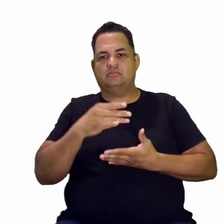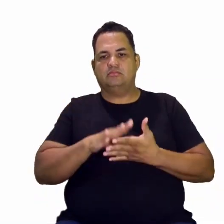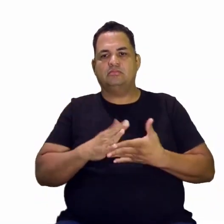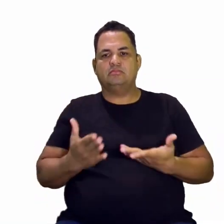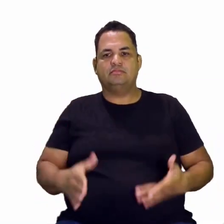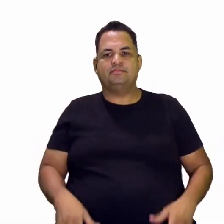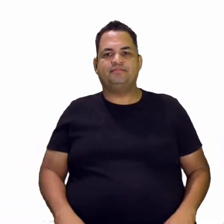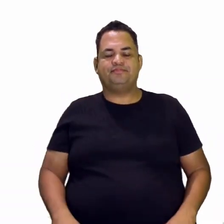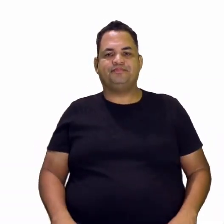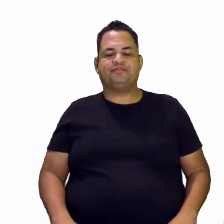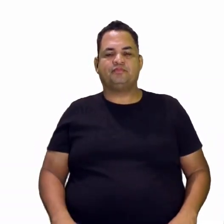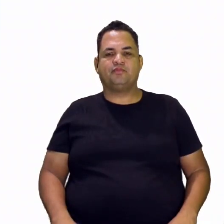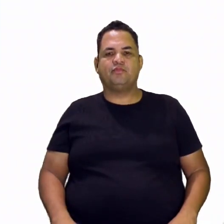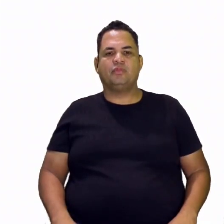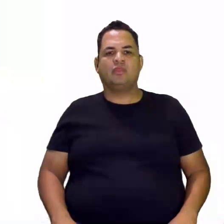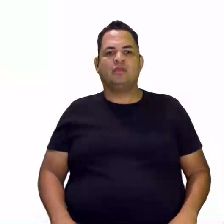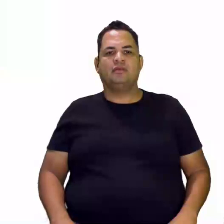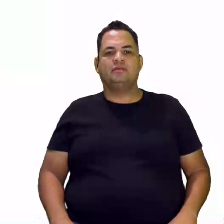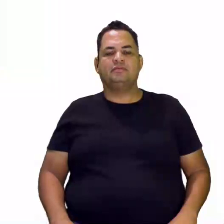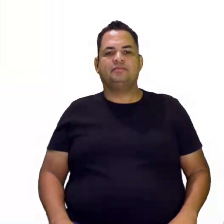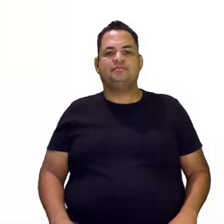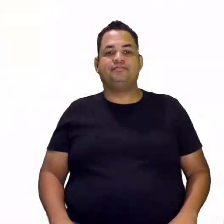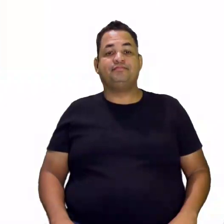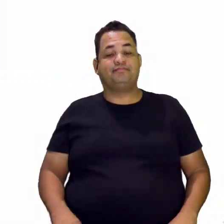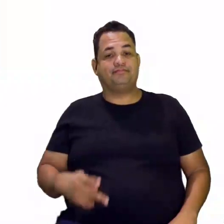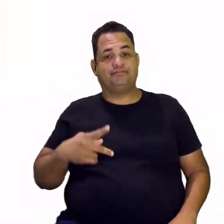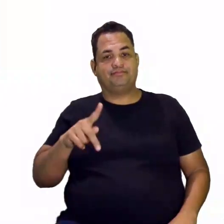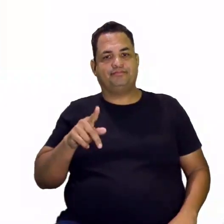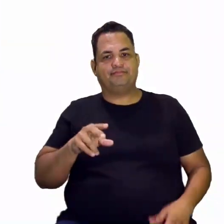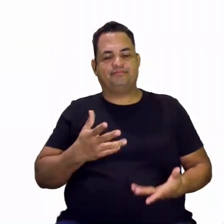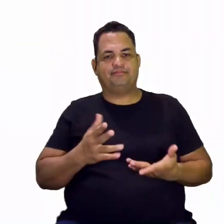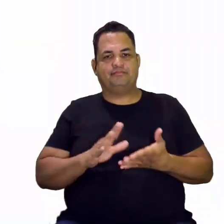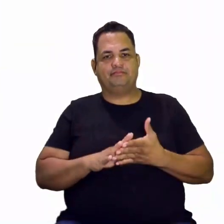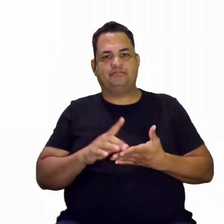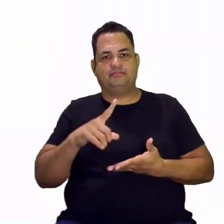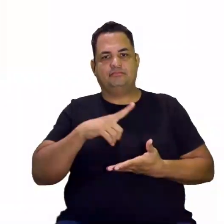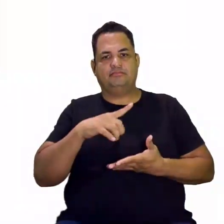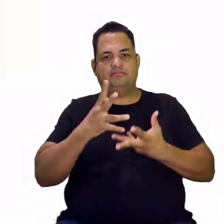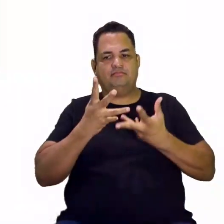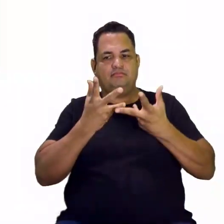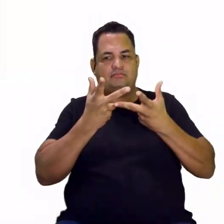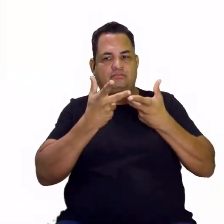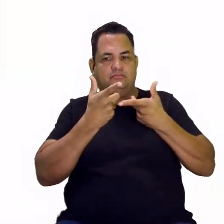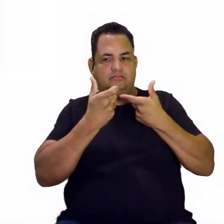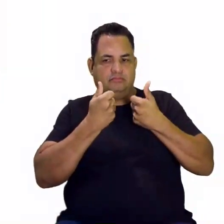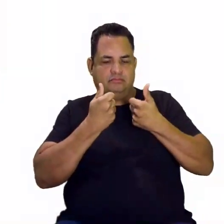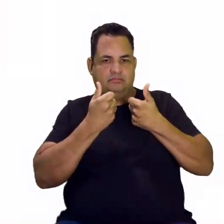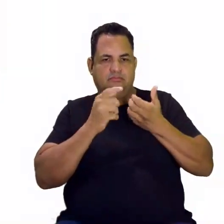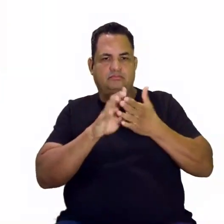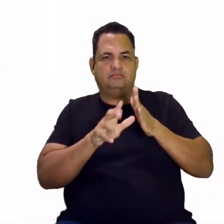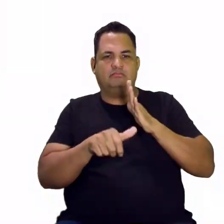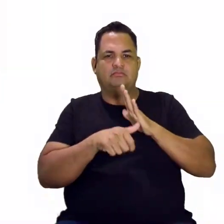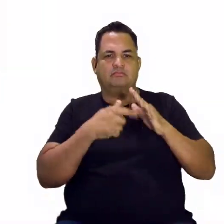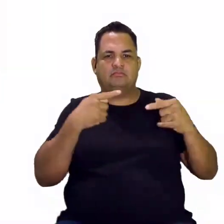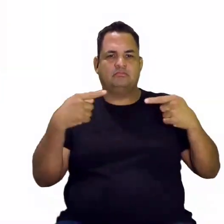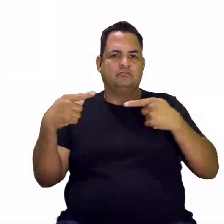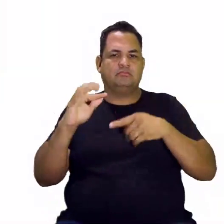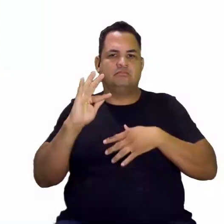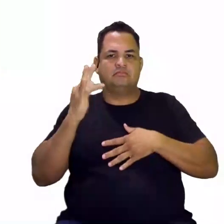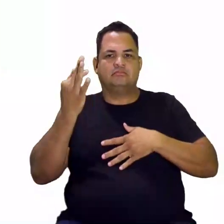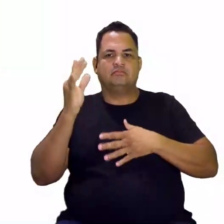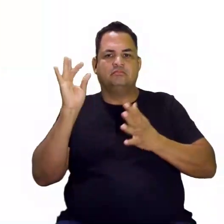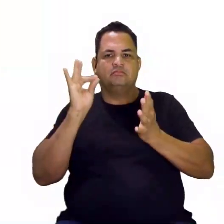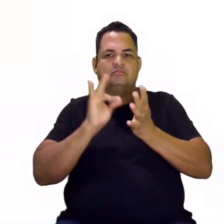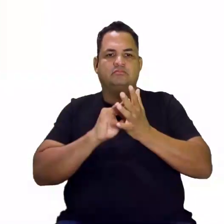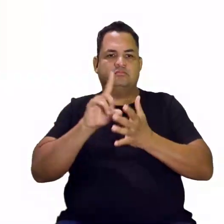geológico. E para isso, nós temos duas habilidades. Primeira, relacionar